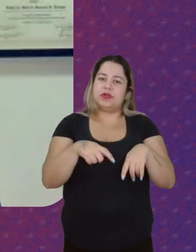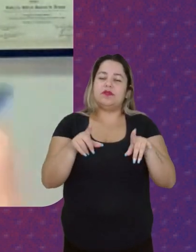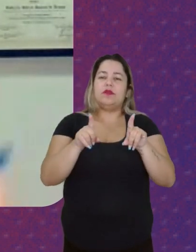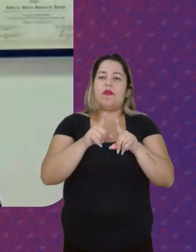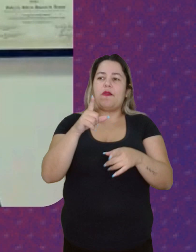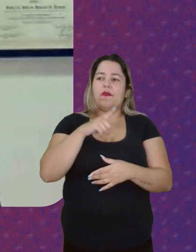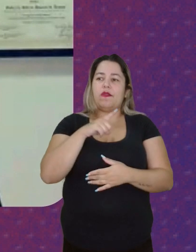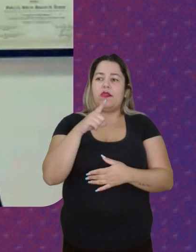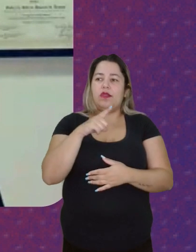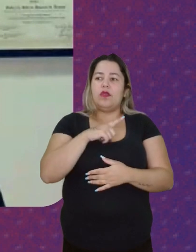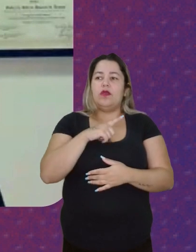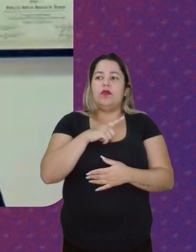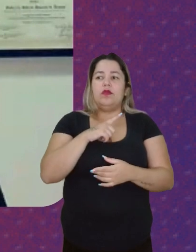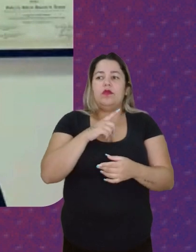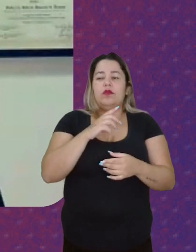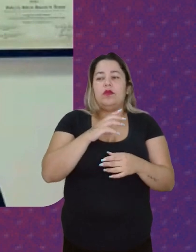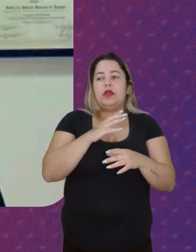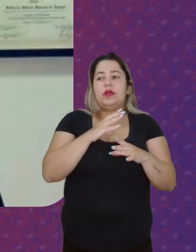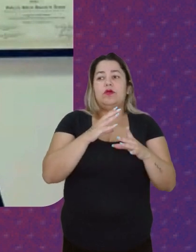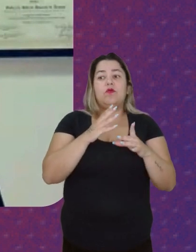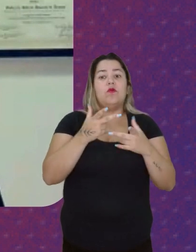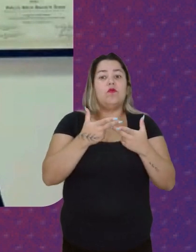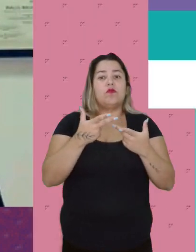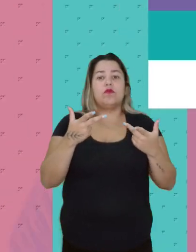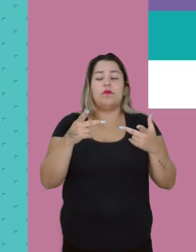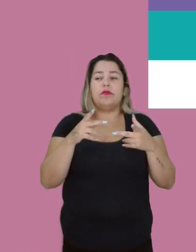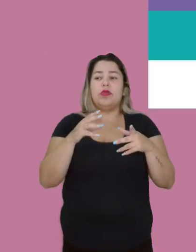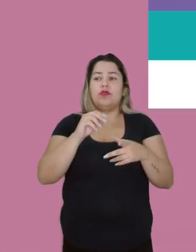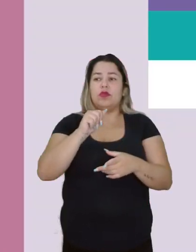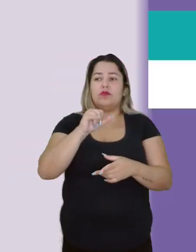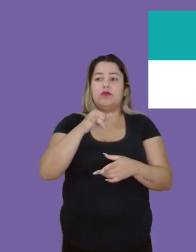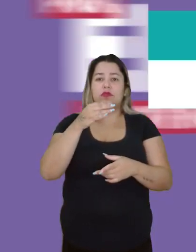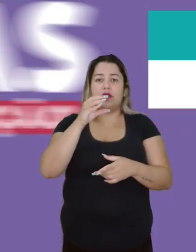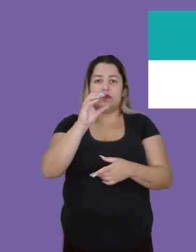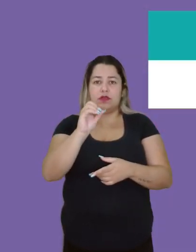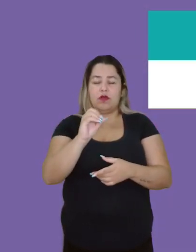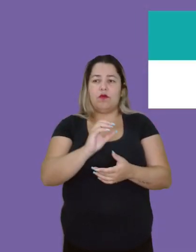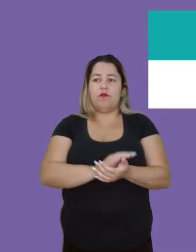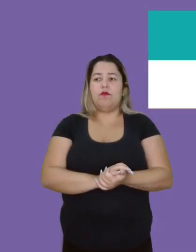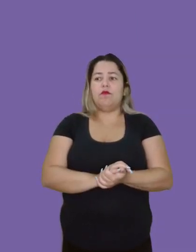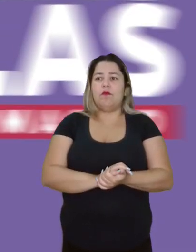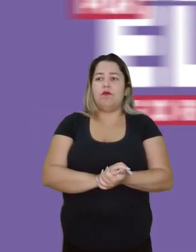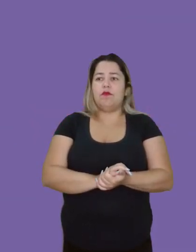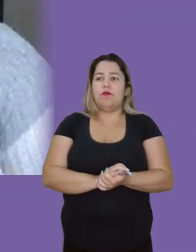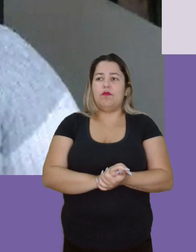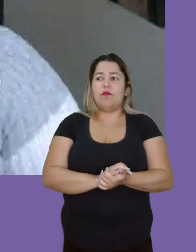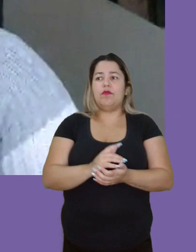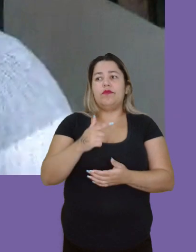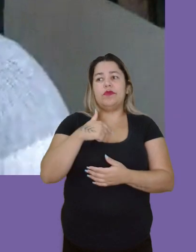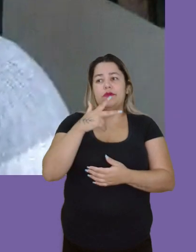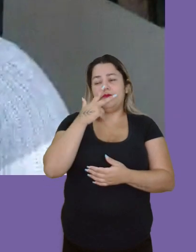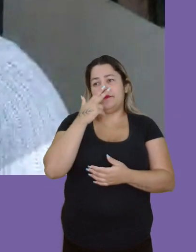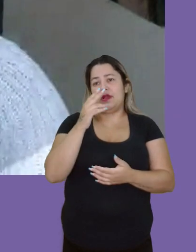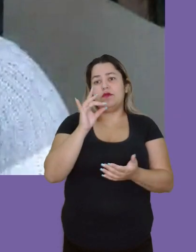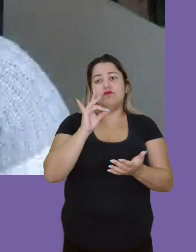ter previamente constituído, sob a forma de associação. Eu acho que, de fato,